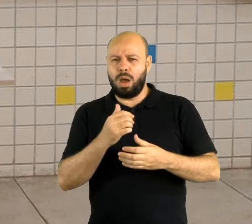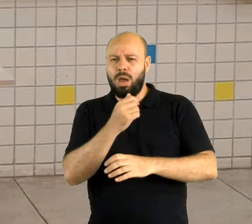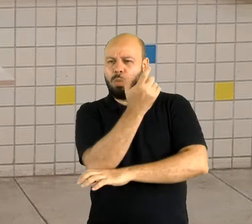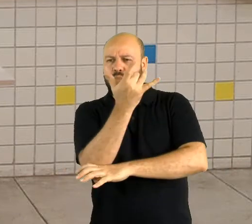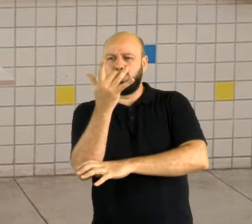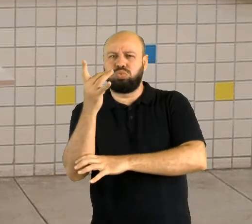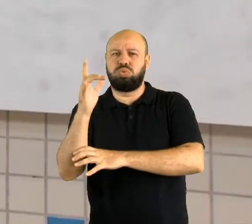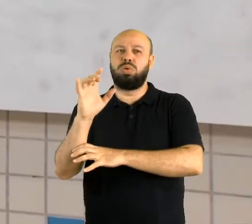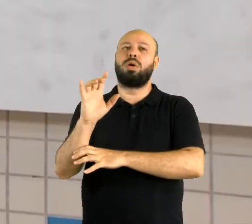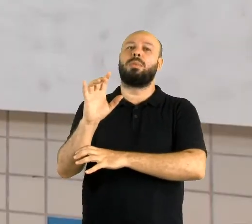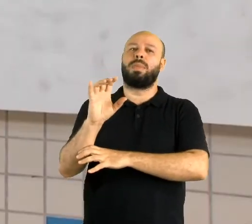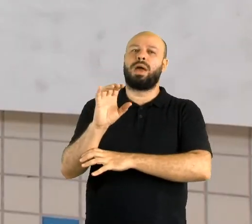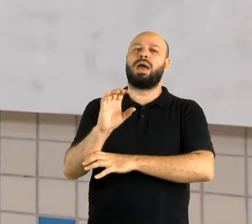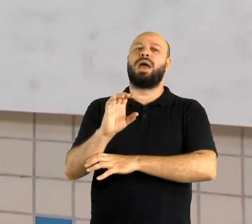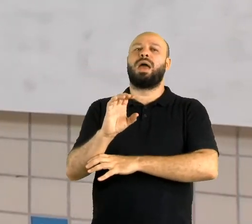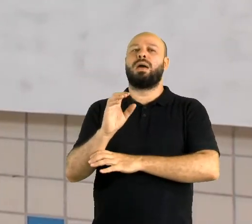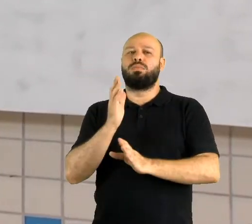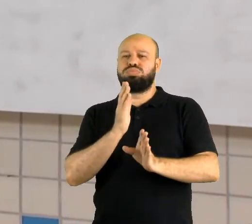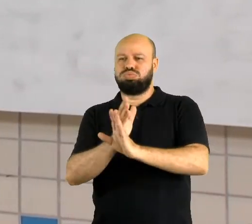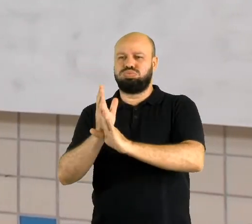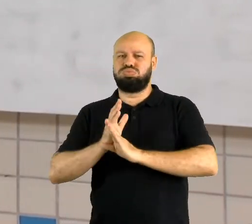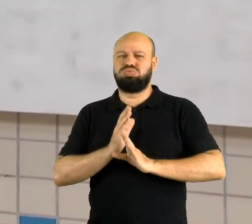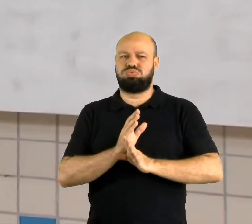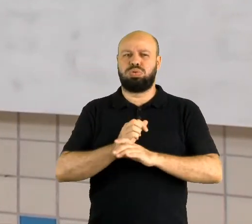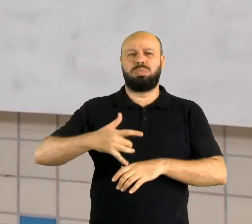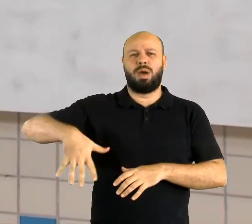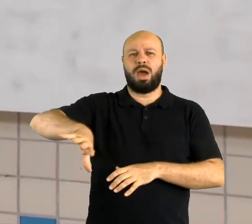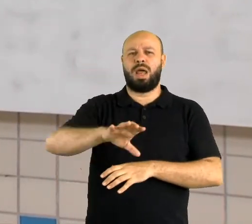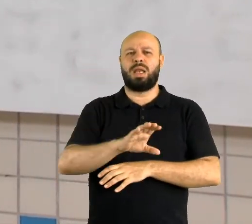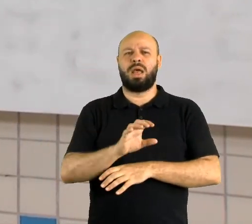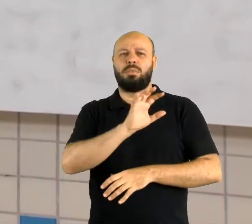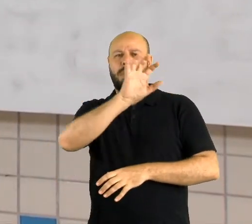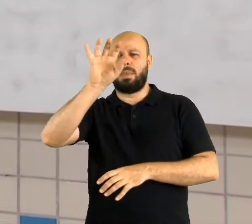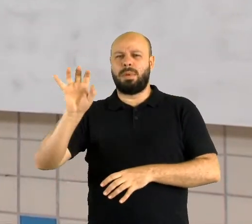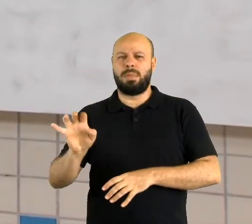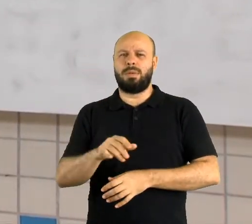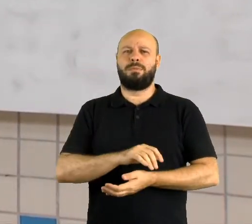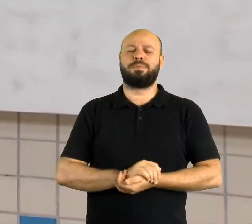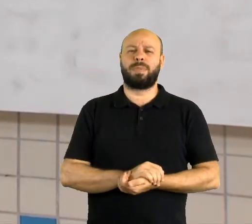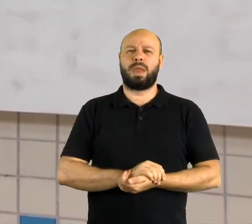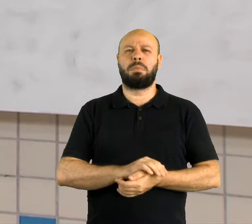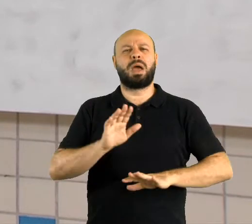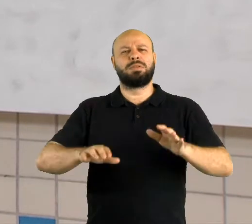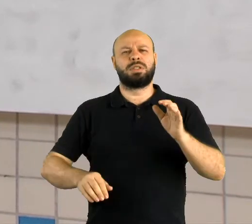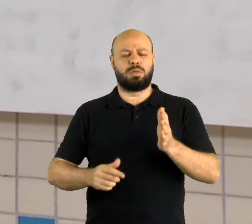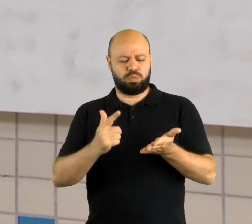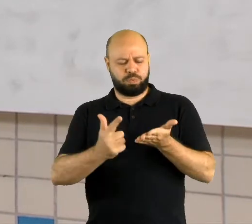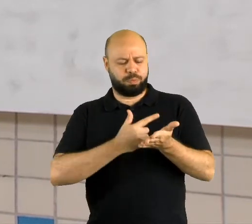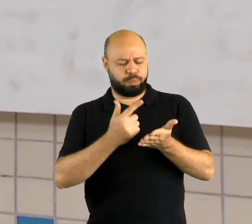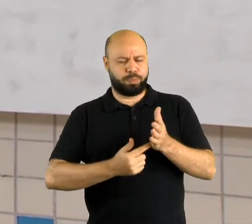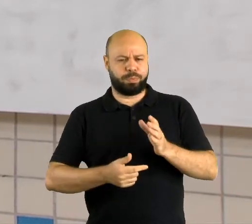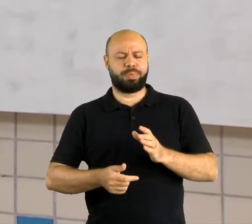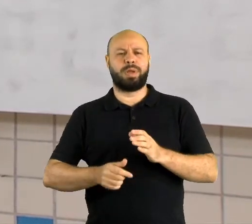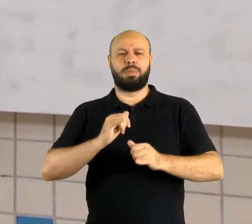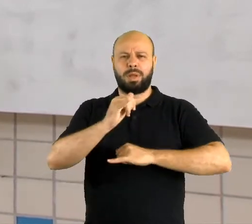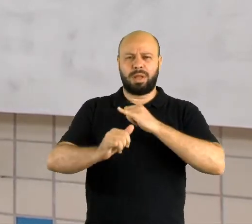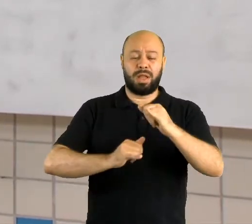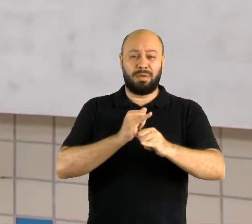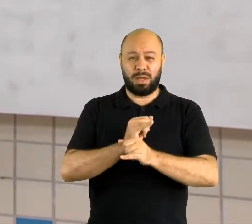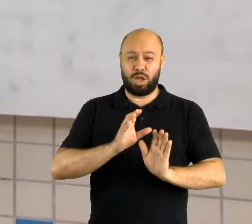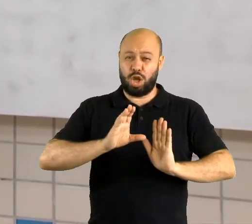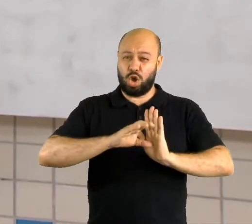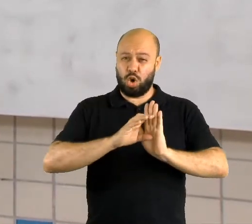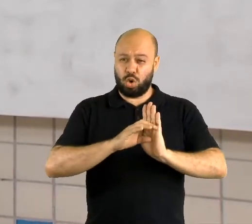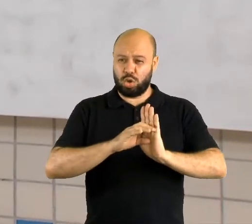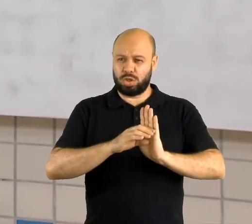em escala regional. Então, muitas vezes vocês aí nos livros, na internet, vocês vão ver o conceito,